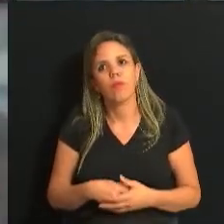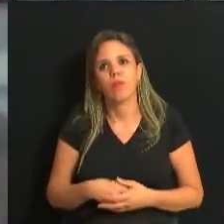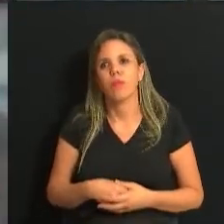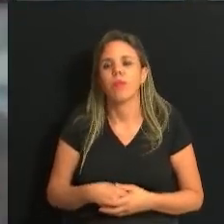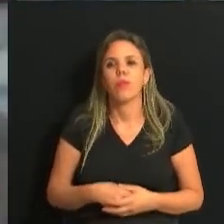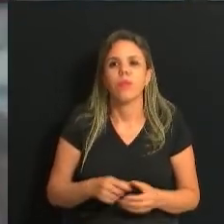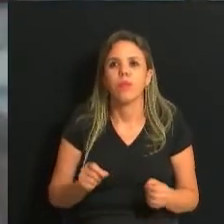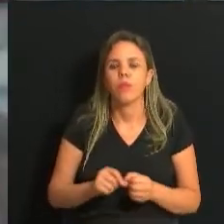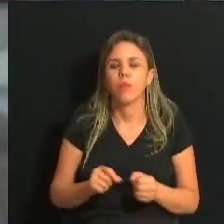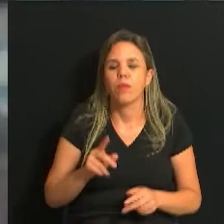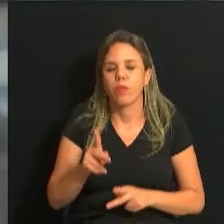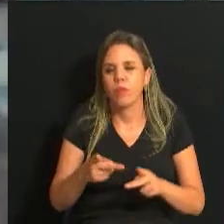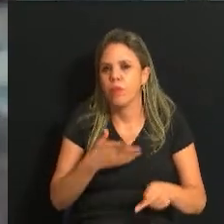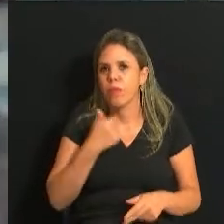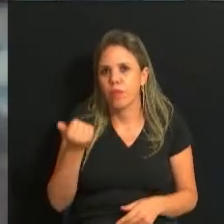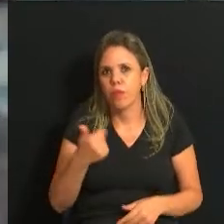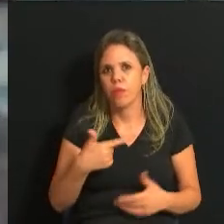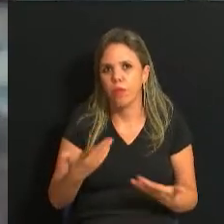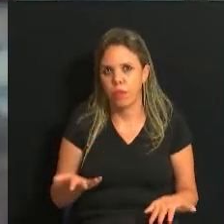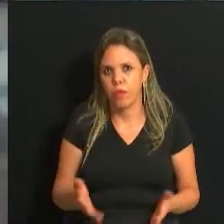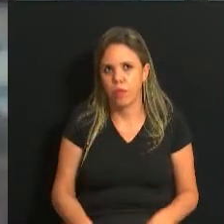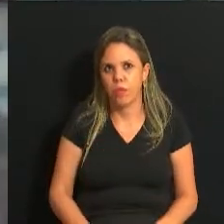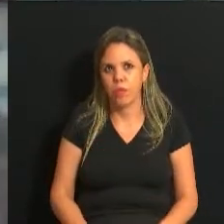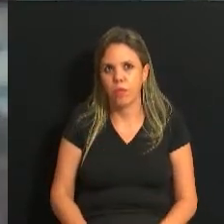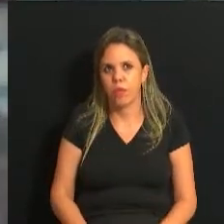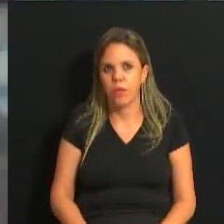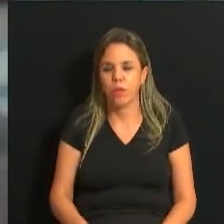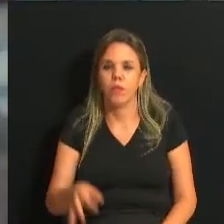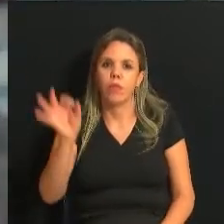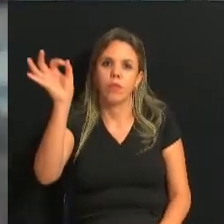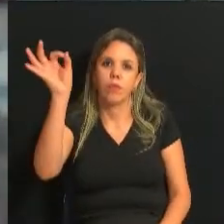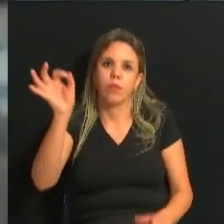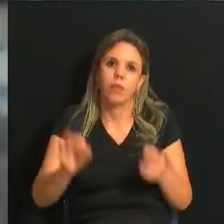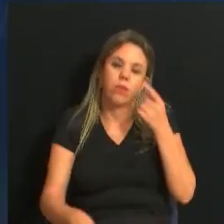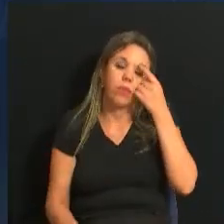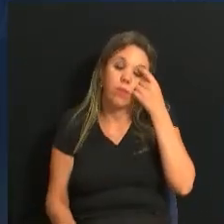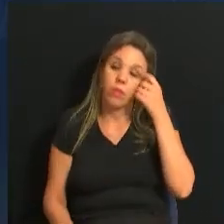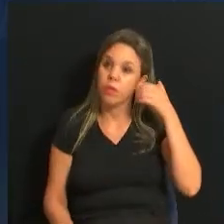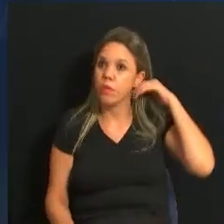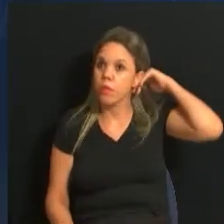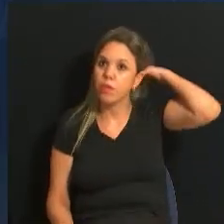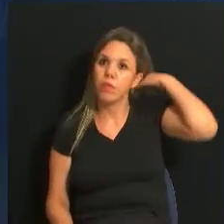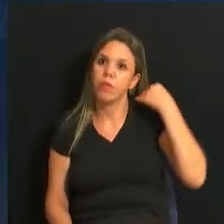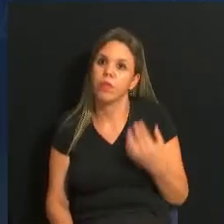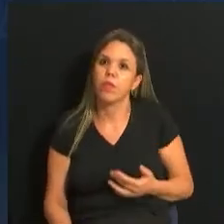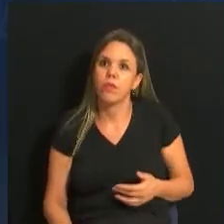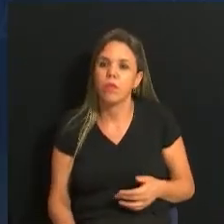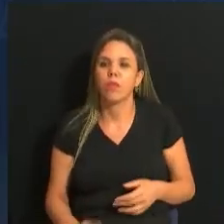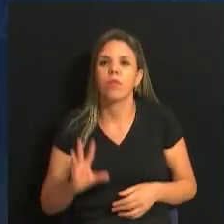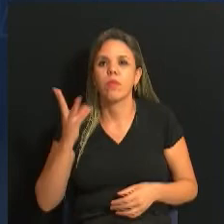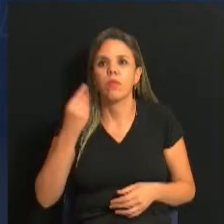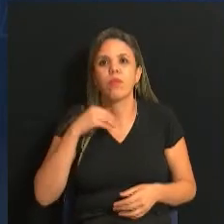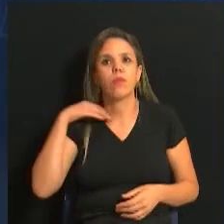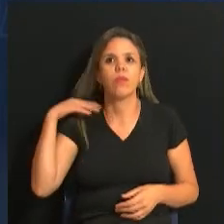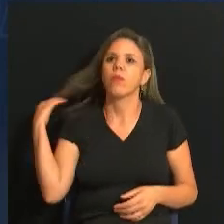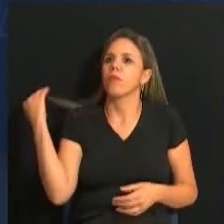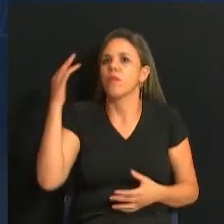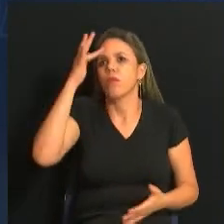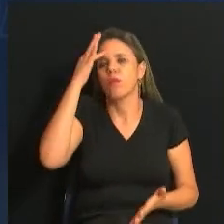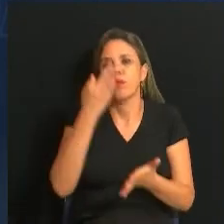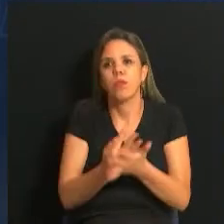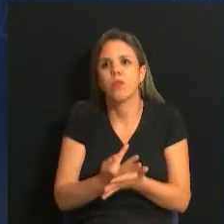de mim uma pessoa melhor. Você não acha? Com certeza. E você entende que nós devemos confiar mais